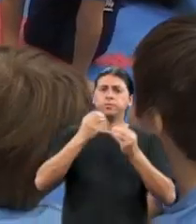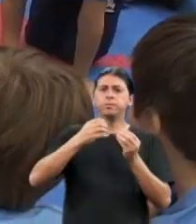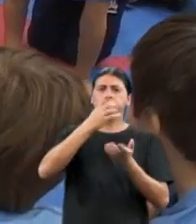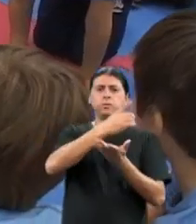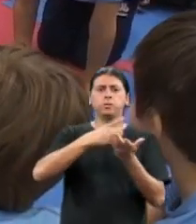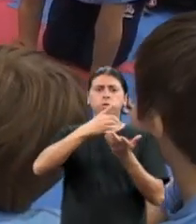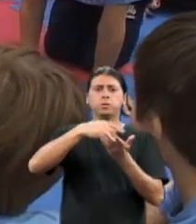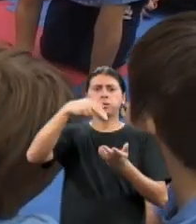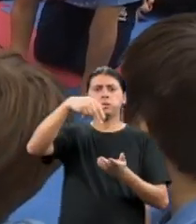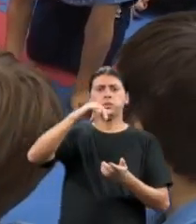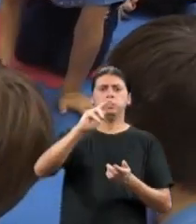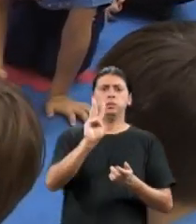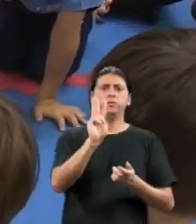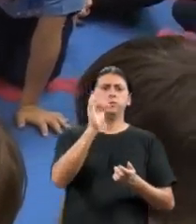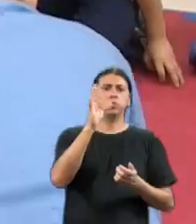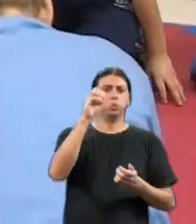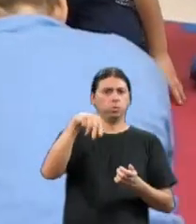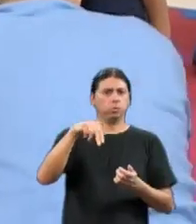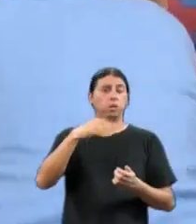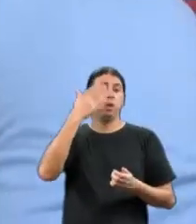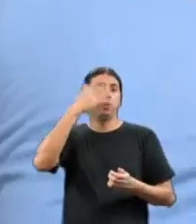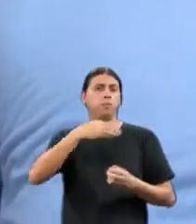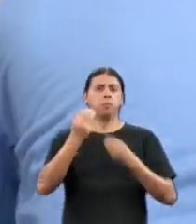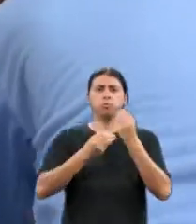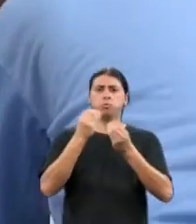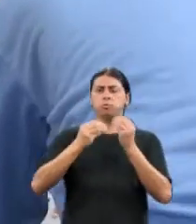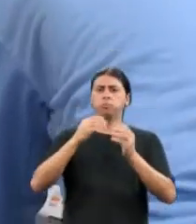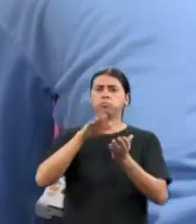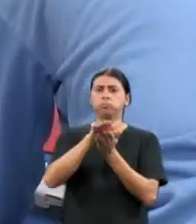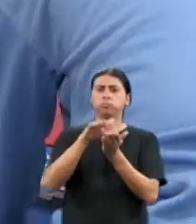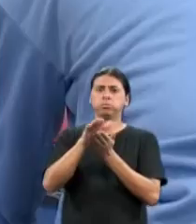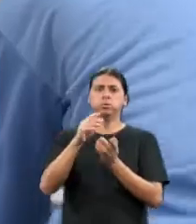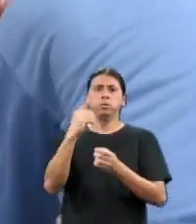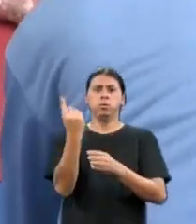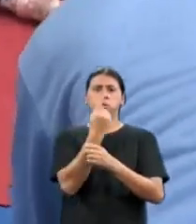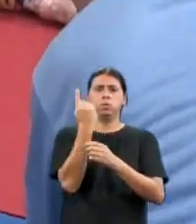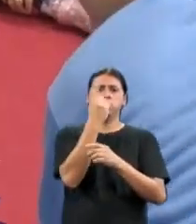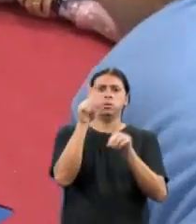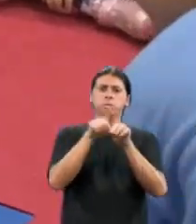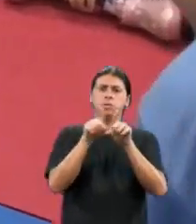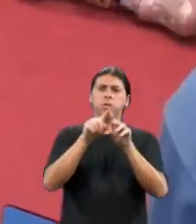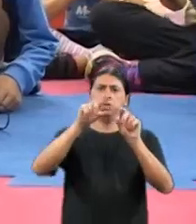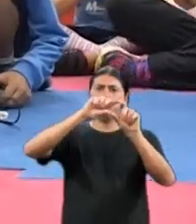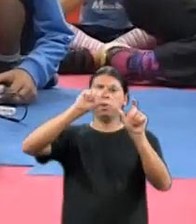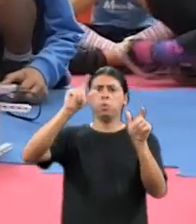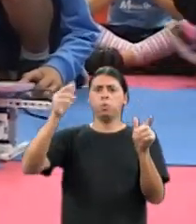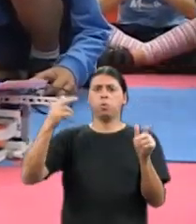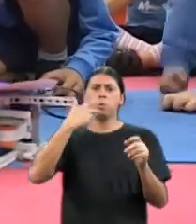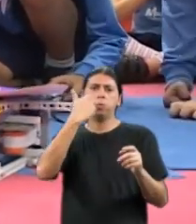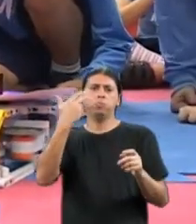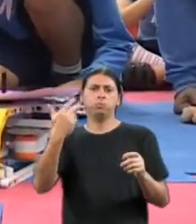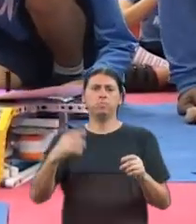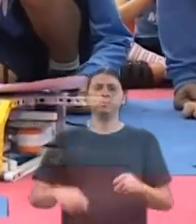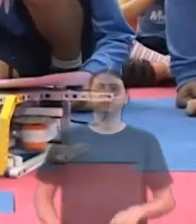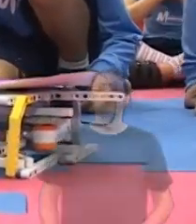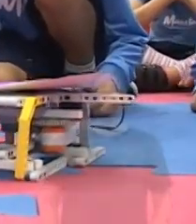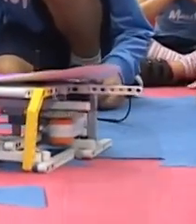Newton. Ele mostra de maneira lúdica como são produzidos tornados e o arco-íris.